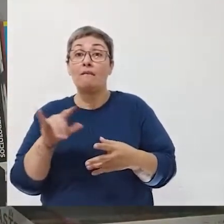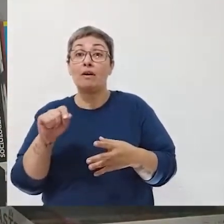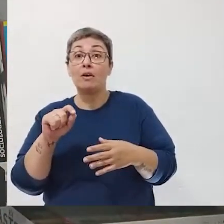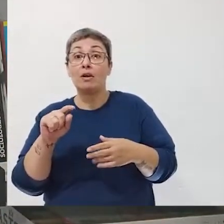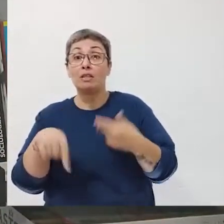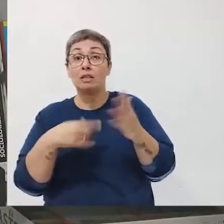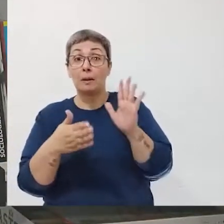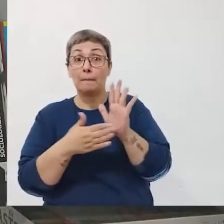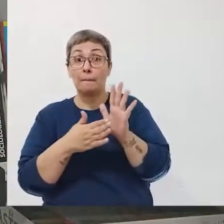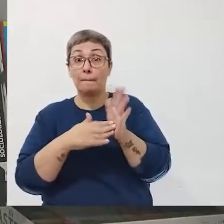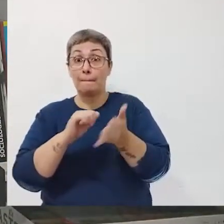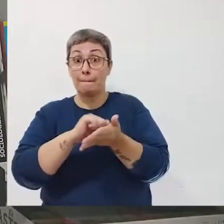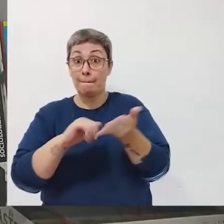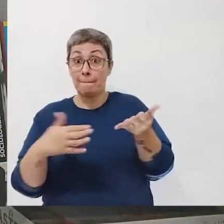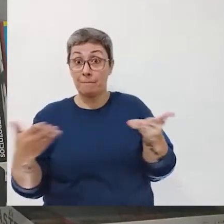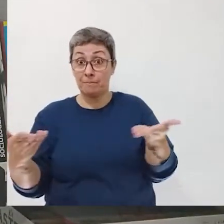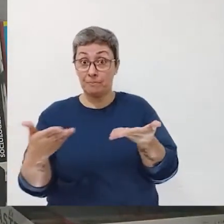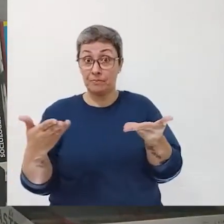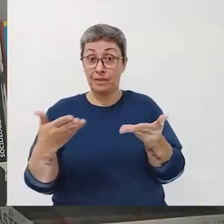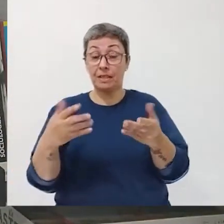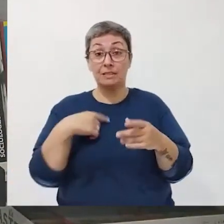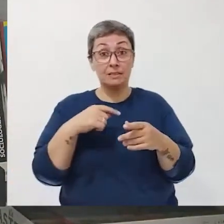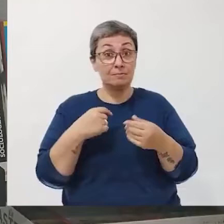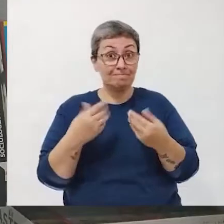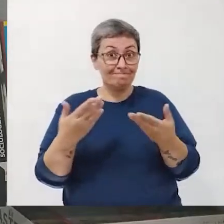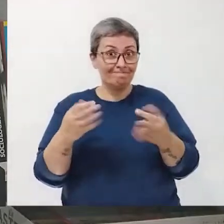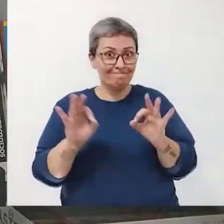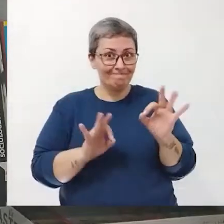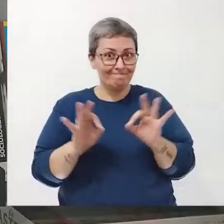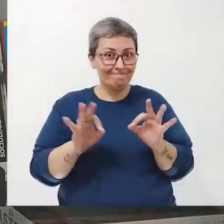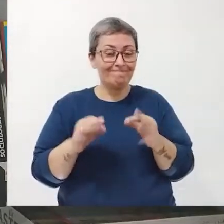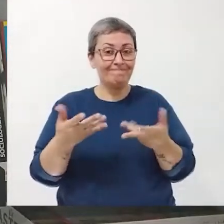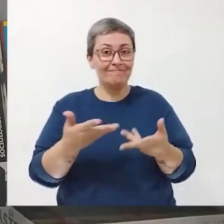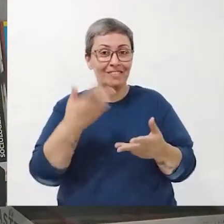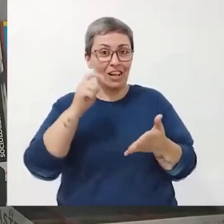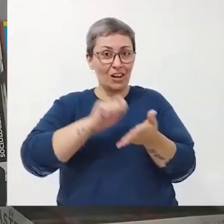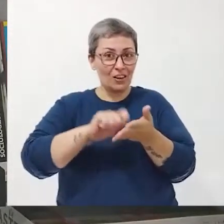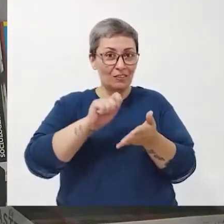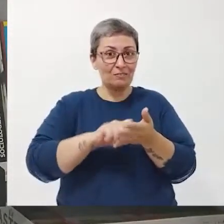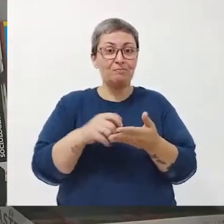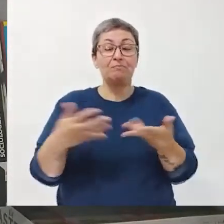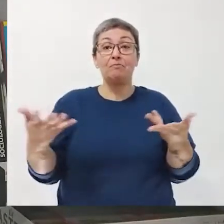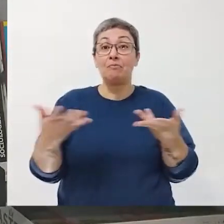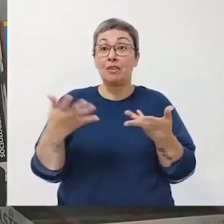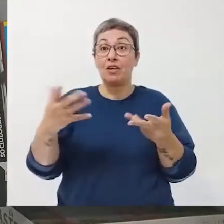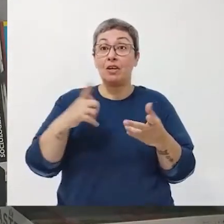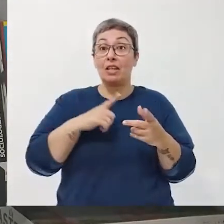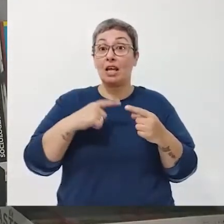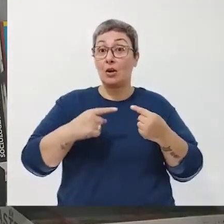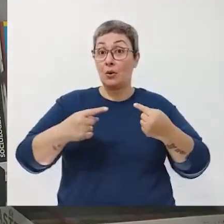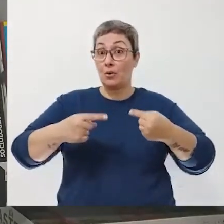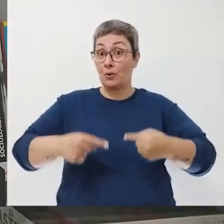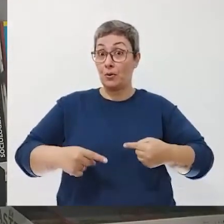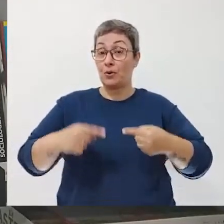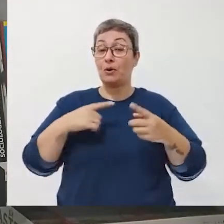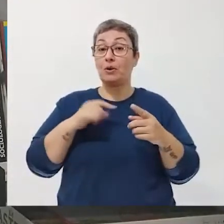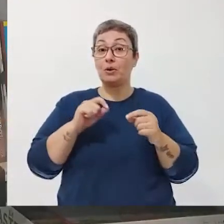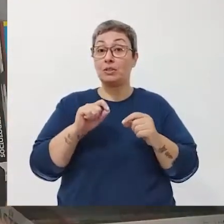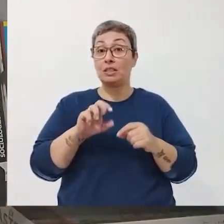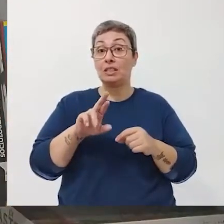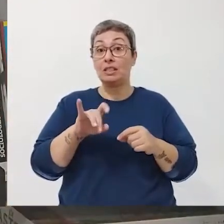nossa proposta de atividade de hoje? Preparados? Então, anota aí. Bom, a gente tem um desafio diante da